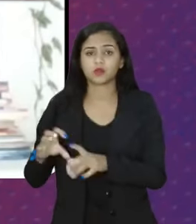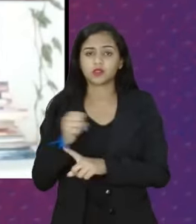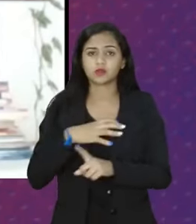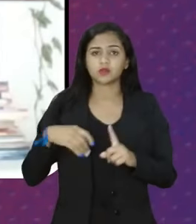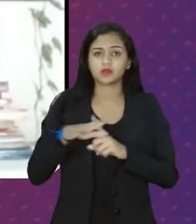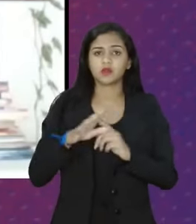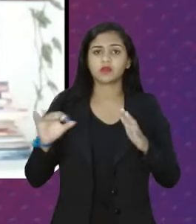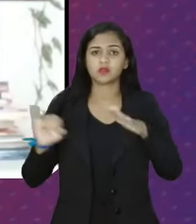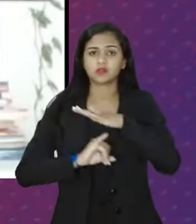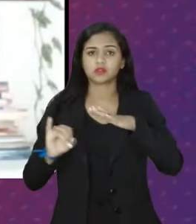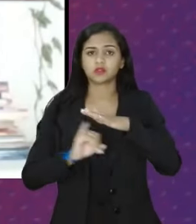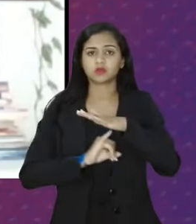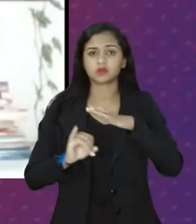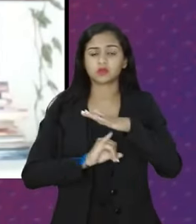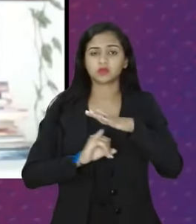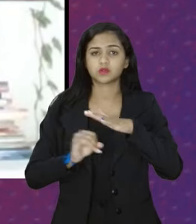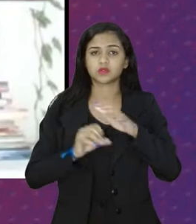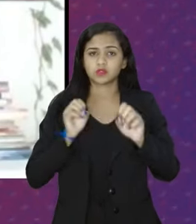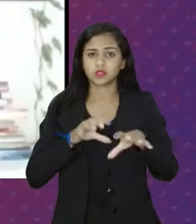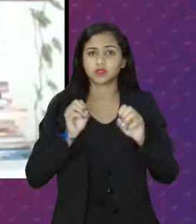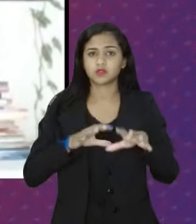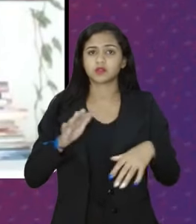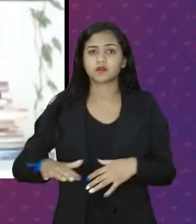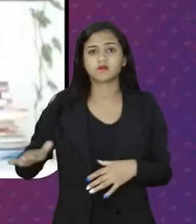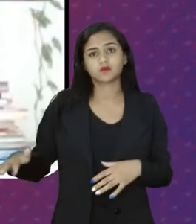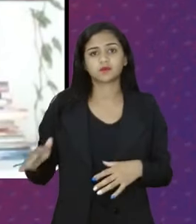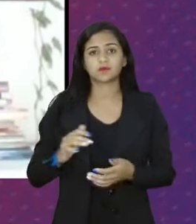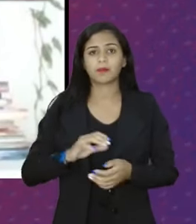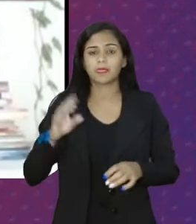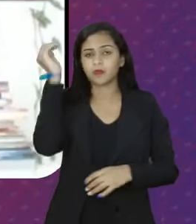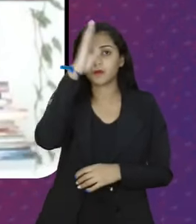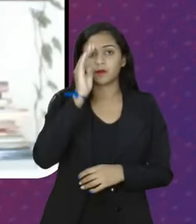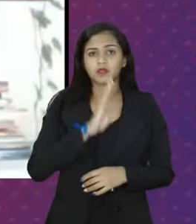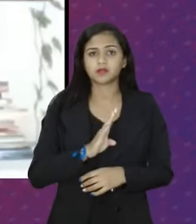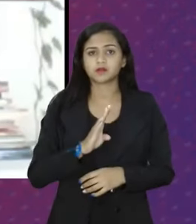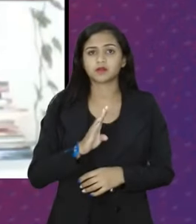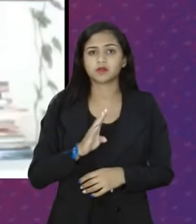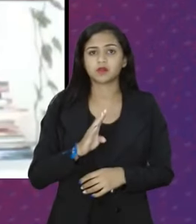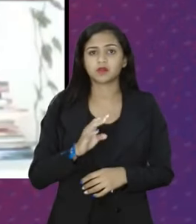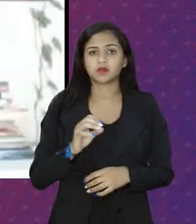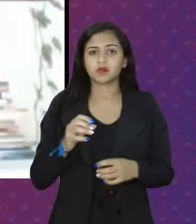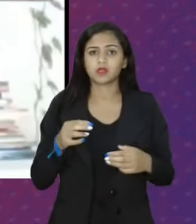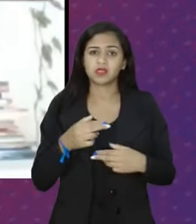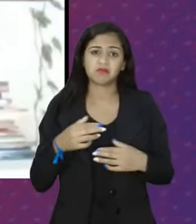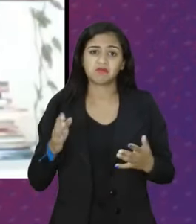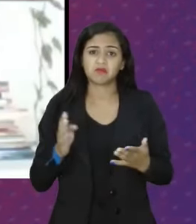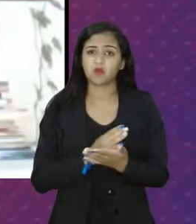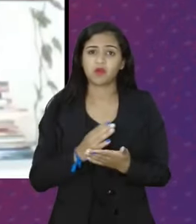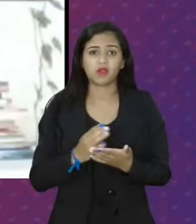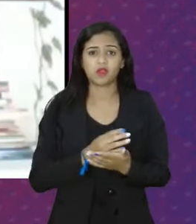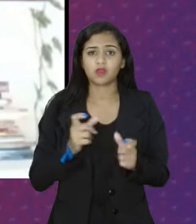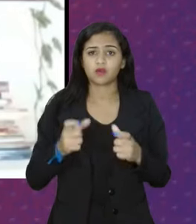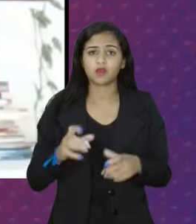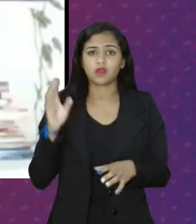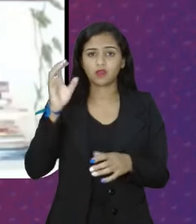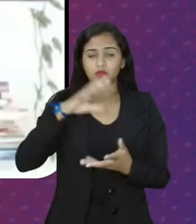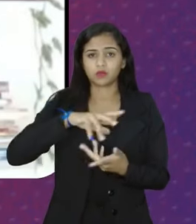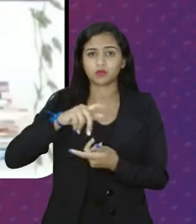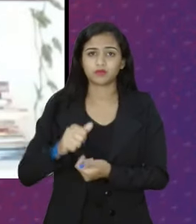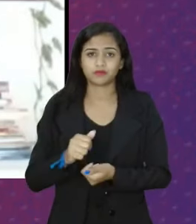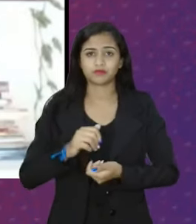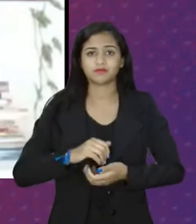as instituições de educação infantil, no Brasil e em qualquer lugar do mundo.